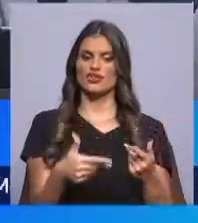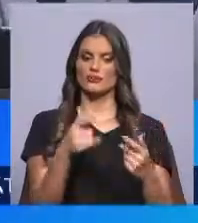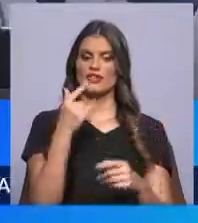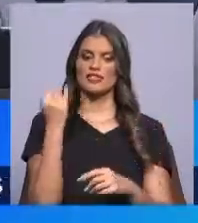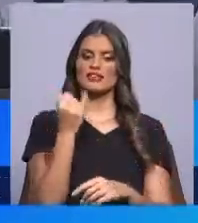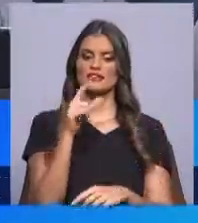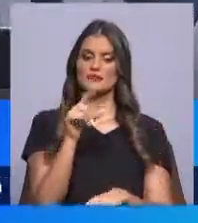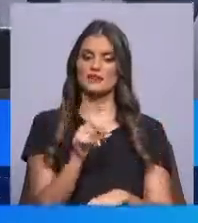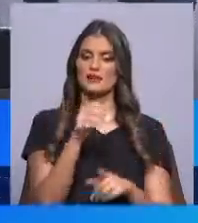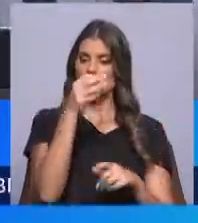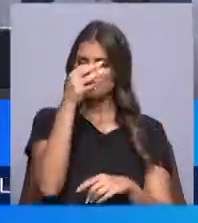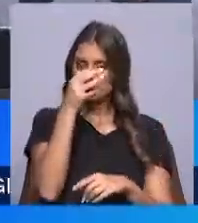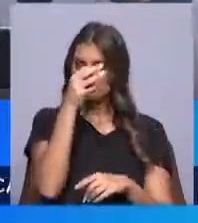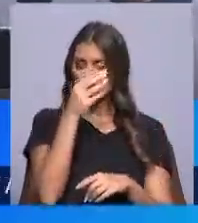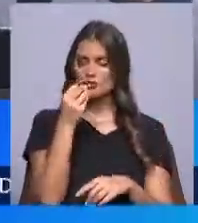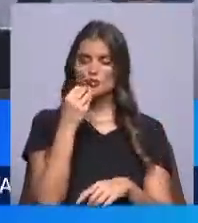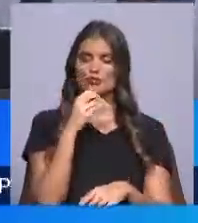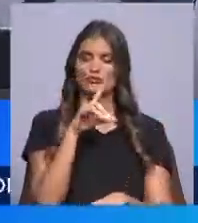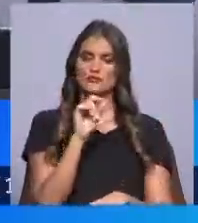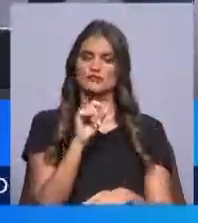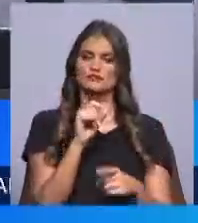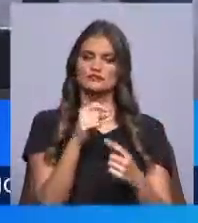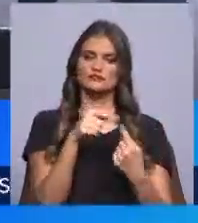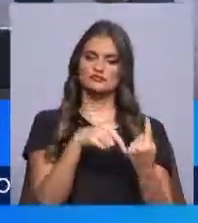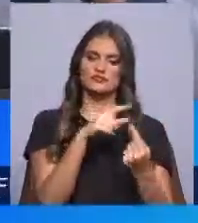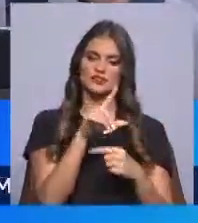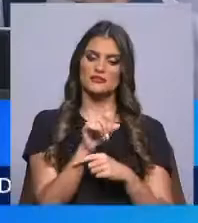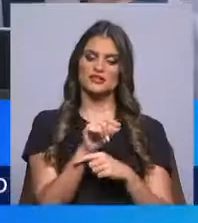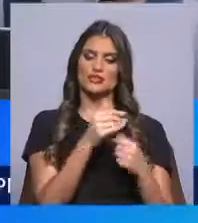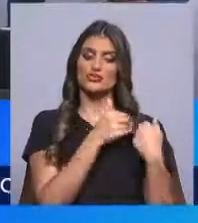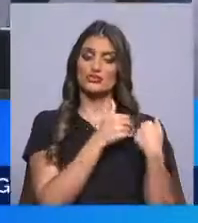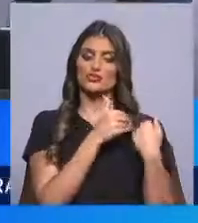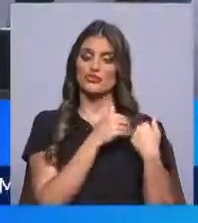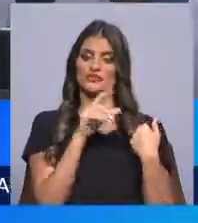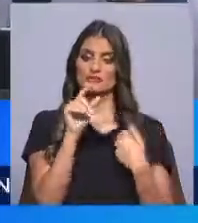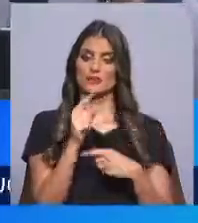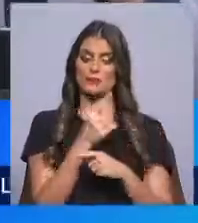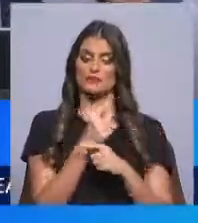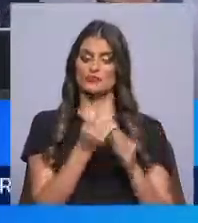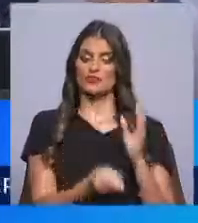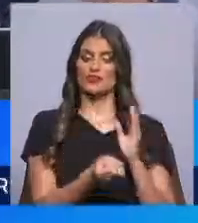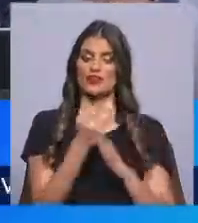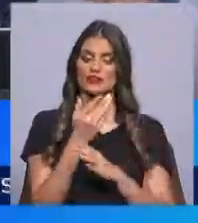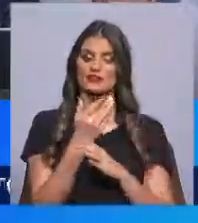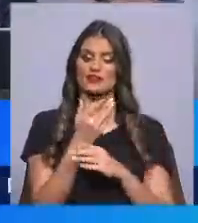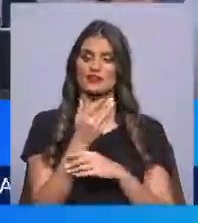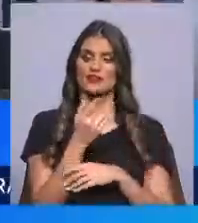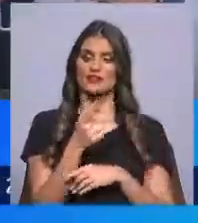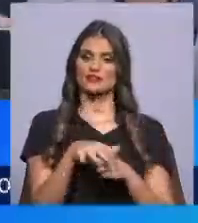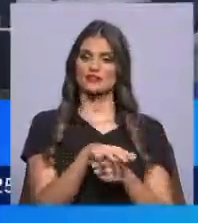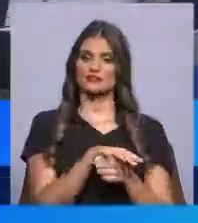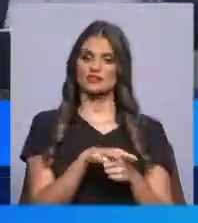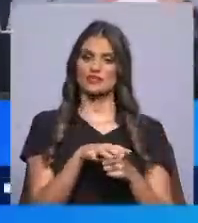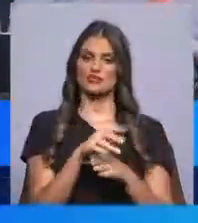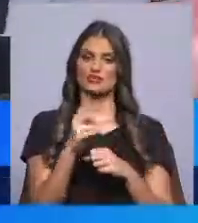também muito precisa de como os pulsares também são responsáveis por criar antimatéria no